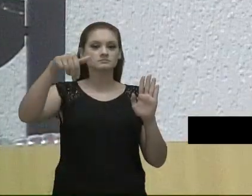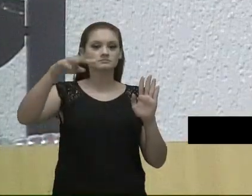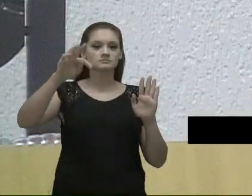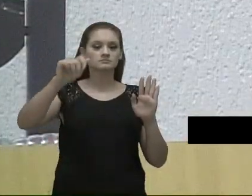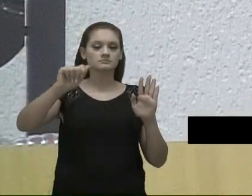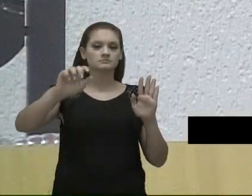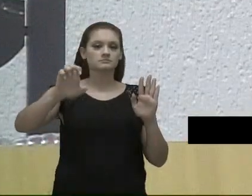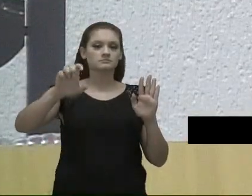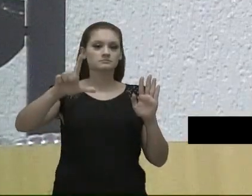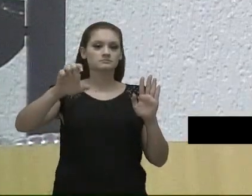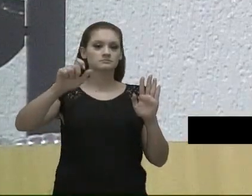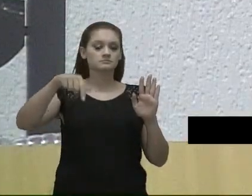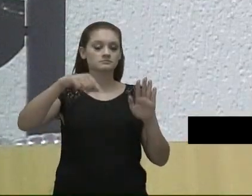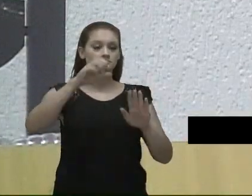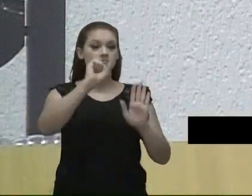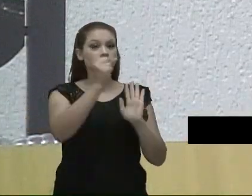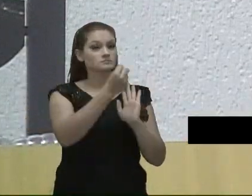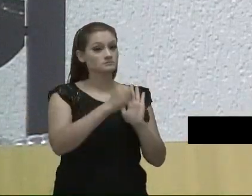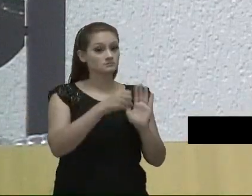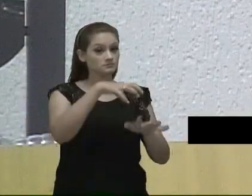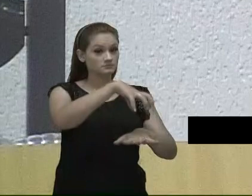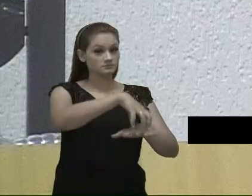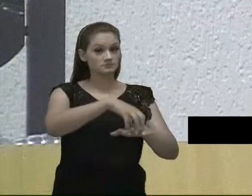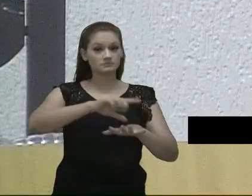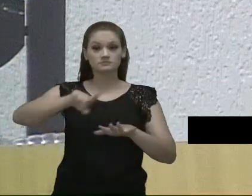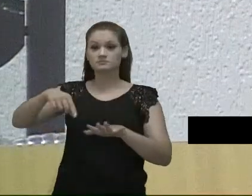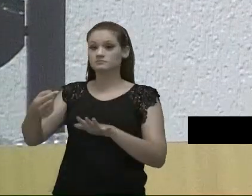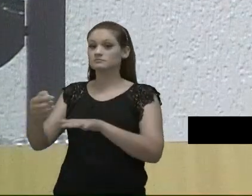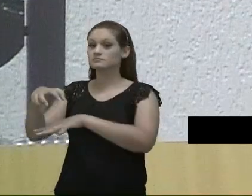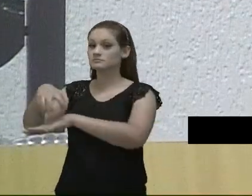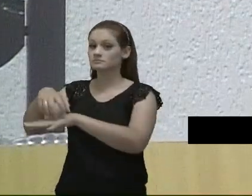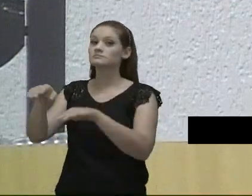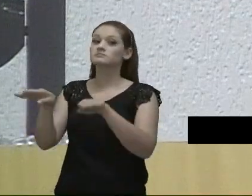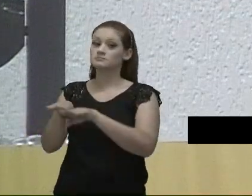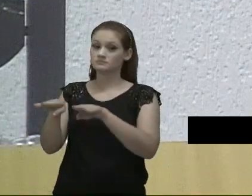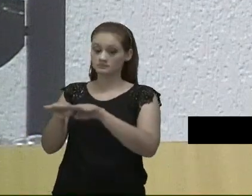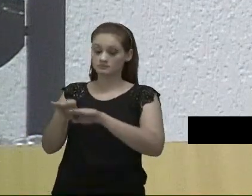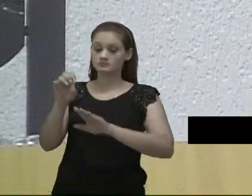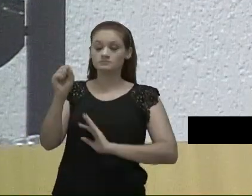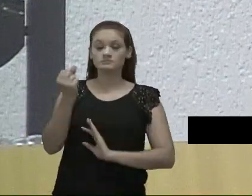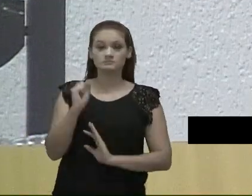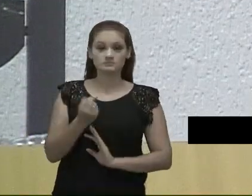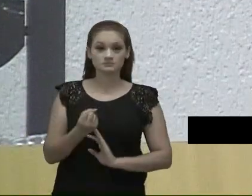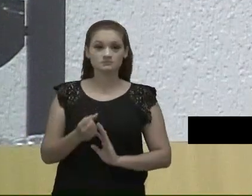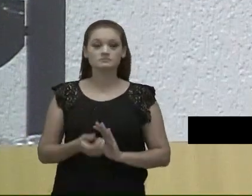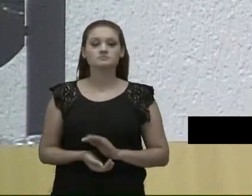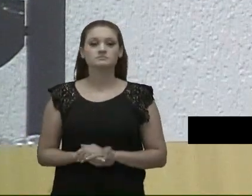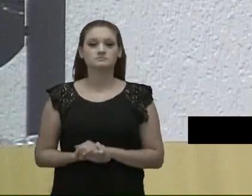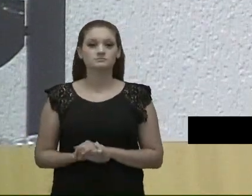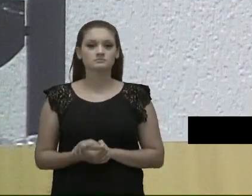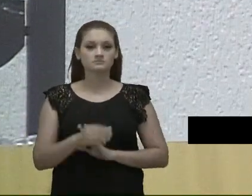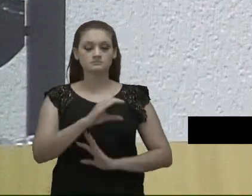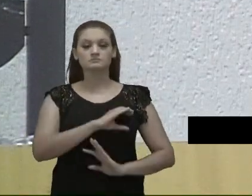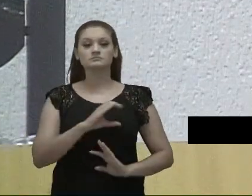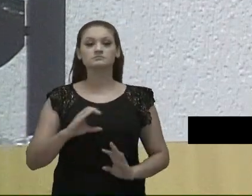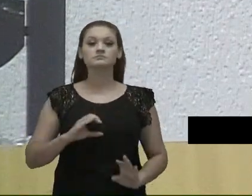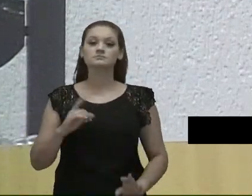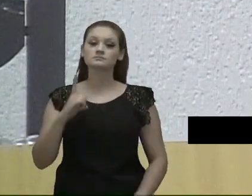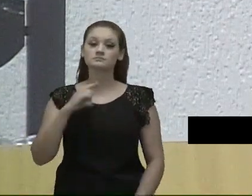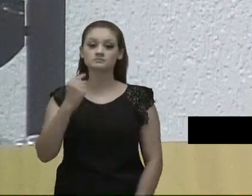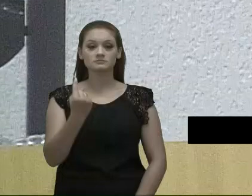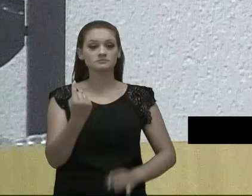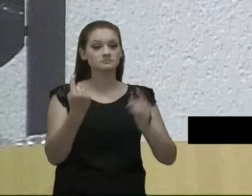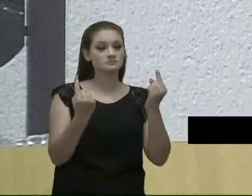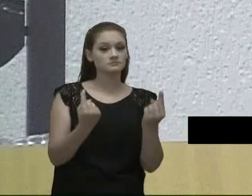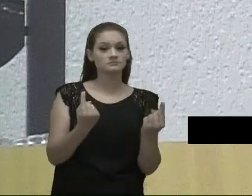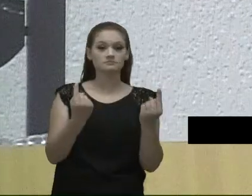e San Marino, 8. Tá? Isso aí depois a gente vai colocar em relatório, tá? Coordenador tem um em cada